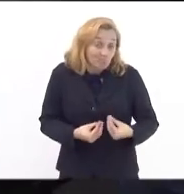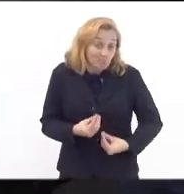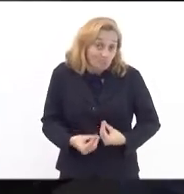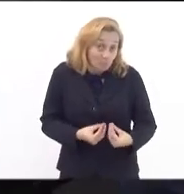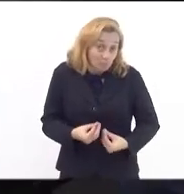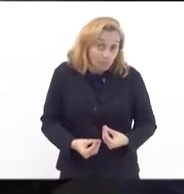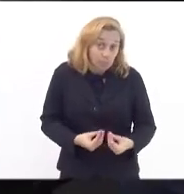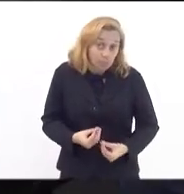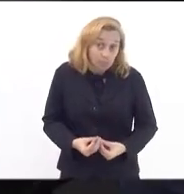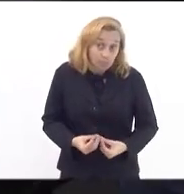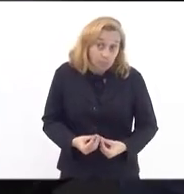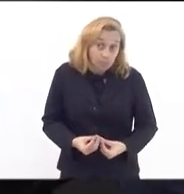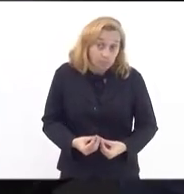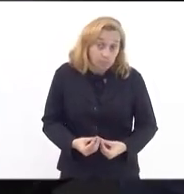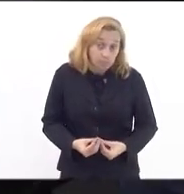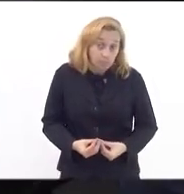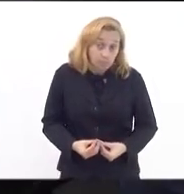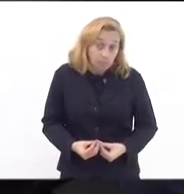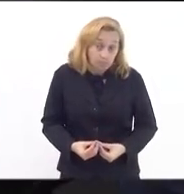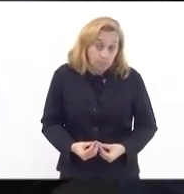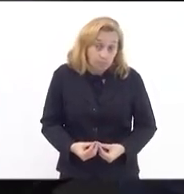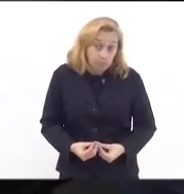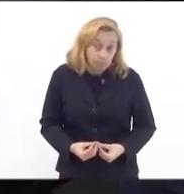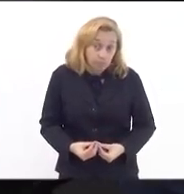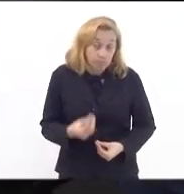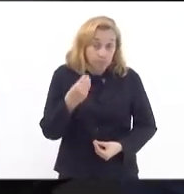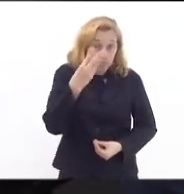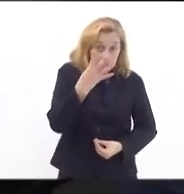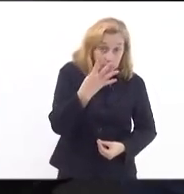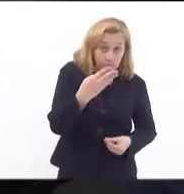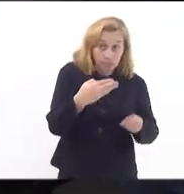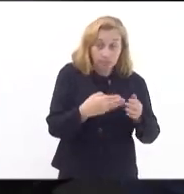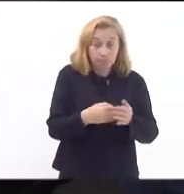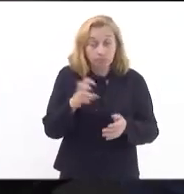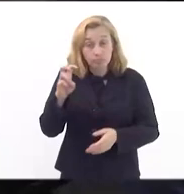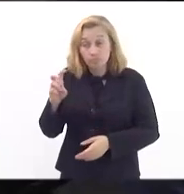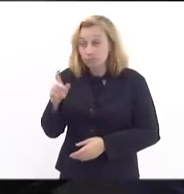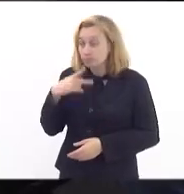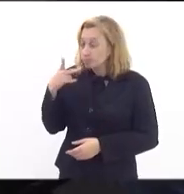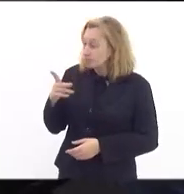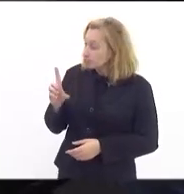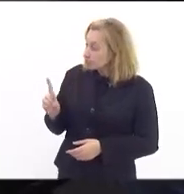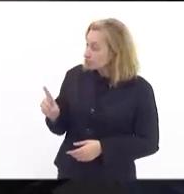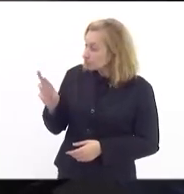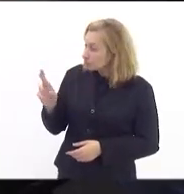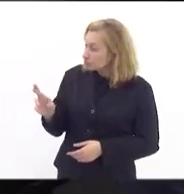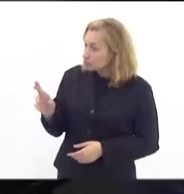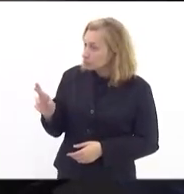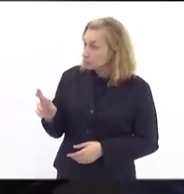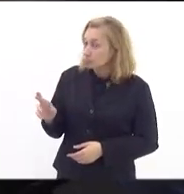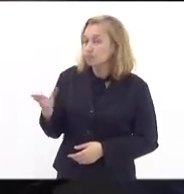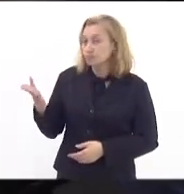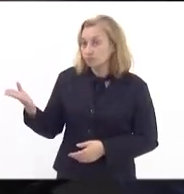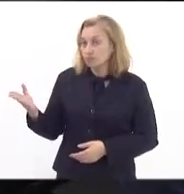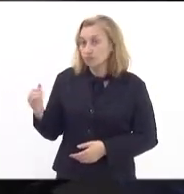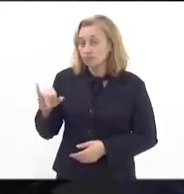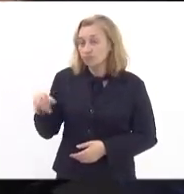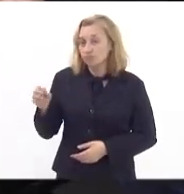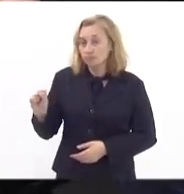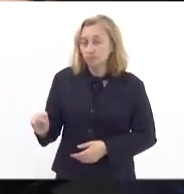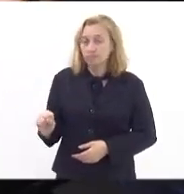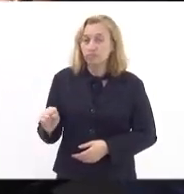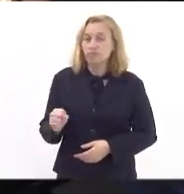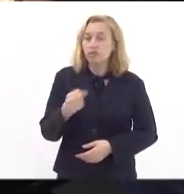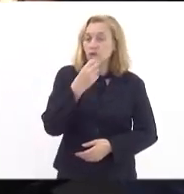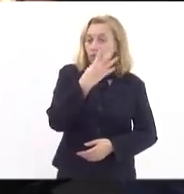ter 144 a 5 dias em que o Dr Sanches quatro cinco roubos